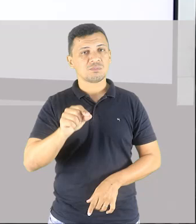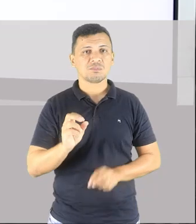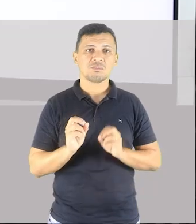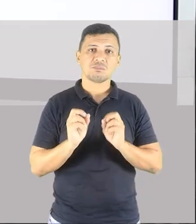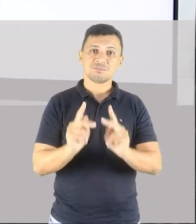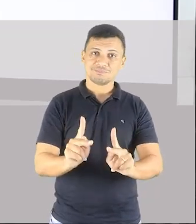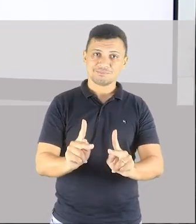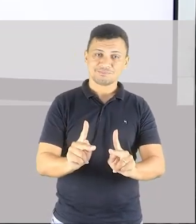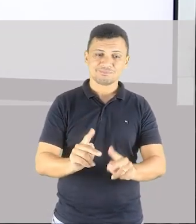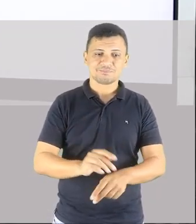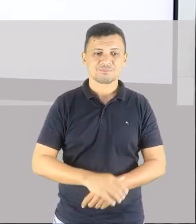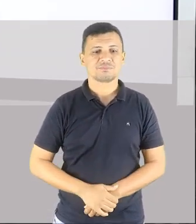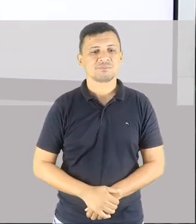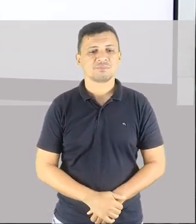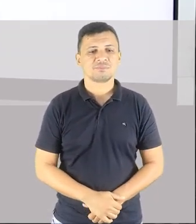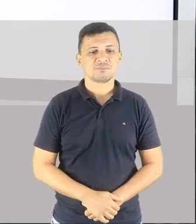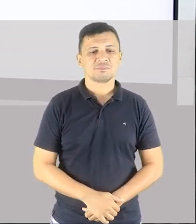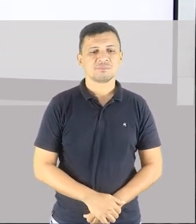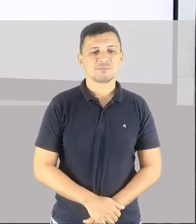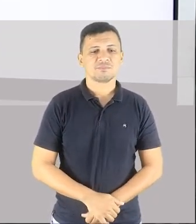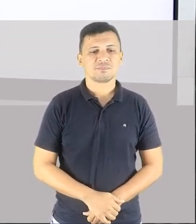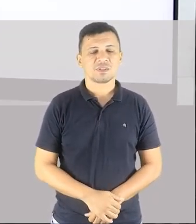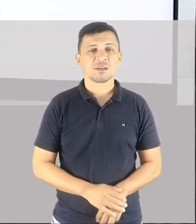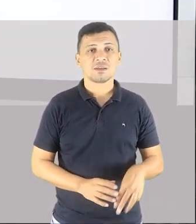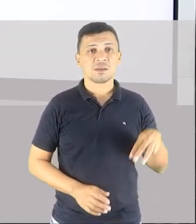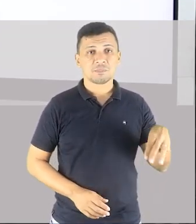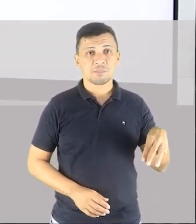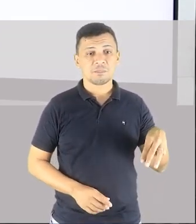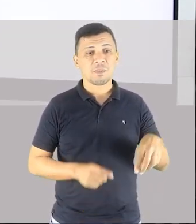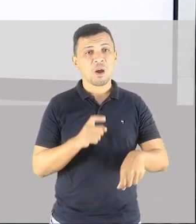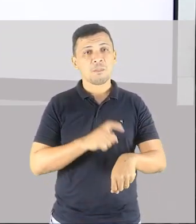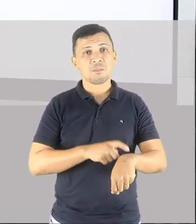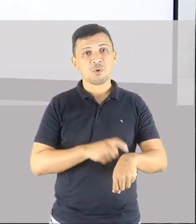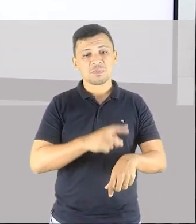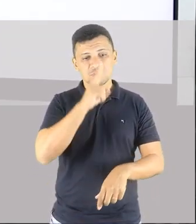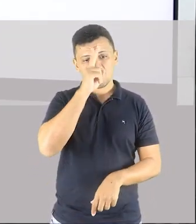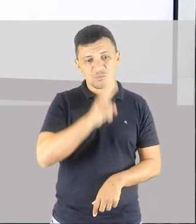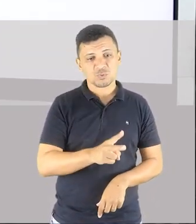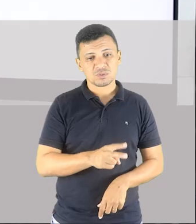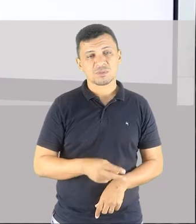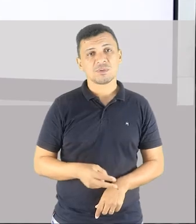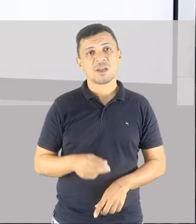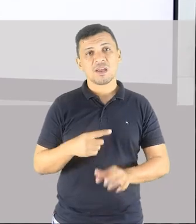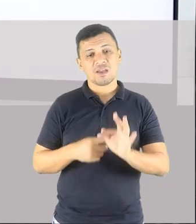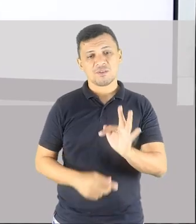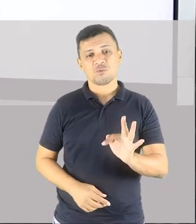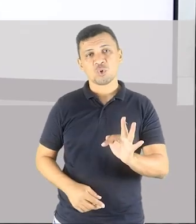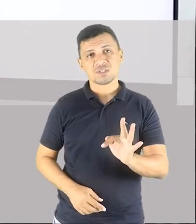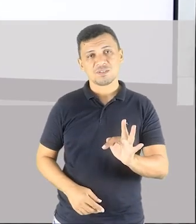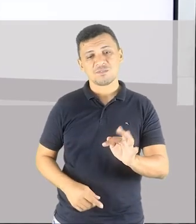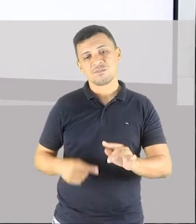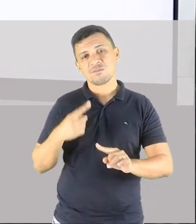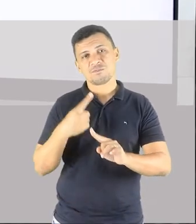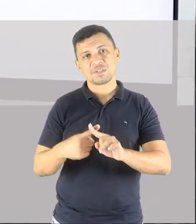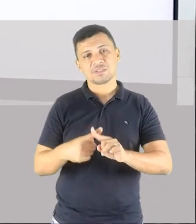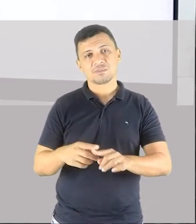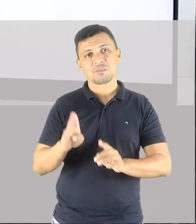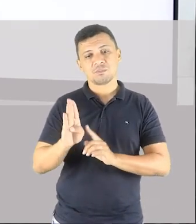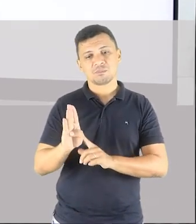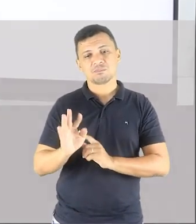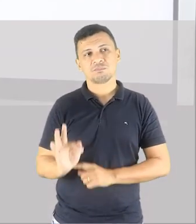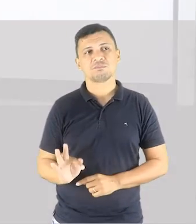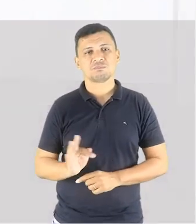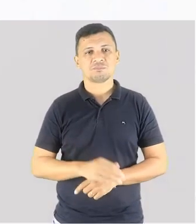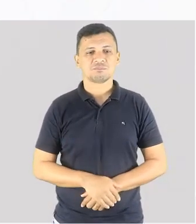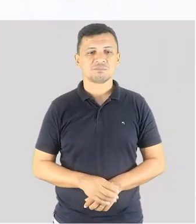Belezinha? Então é isso, ó. Momento de uma força é força vezes o braço da força. Beleza?